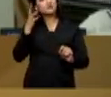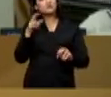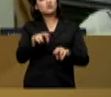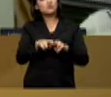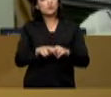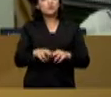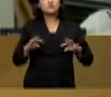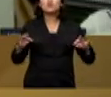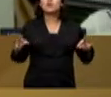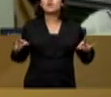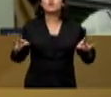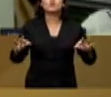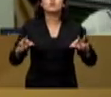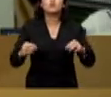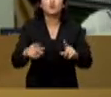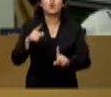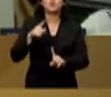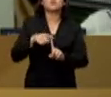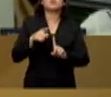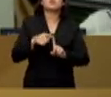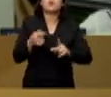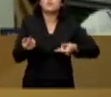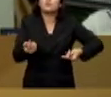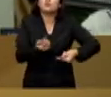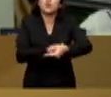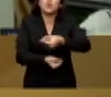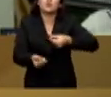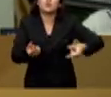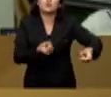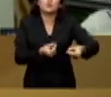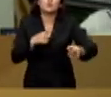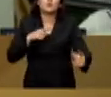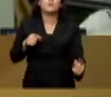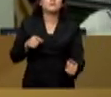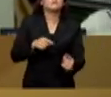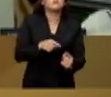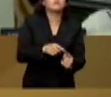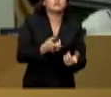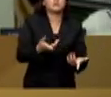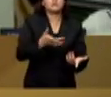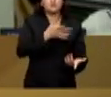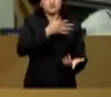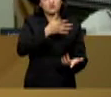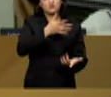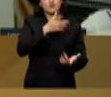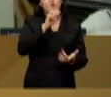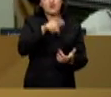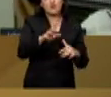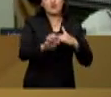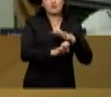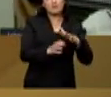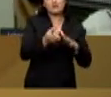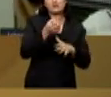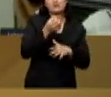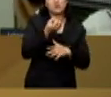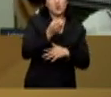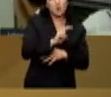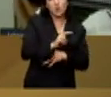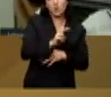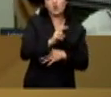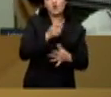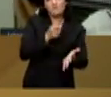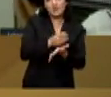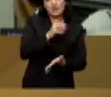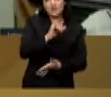as relações de consumo interestaduais destinadas a consumidor final, contribuinte ou não do ICMS.